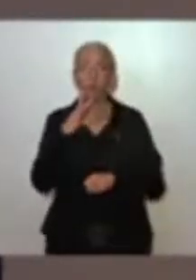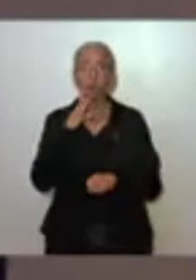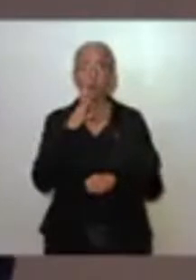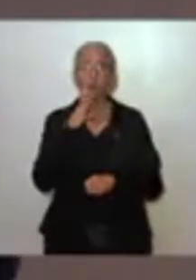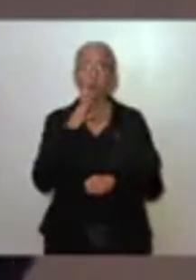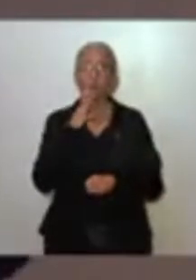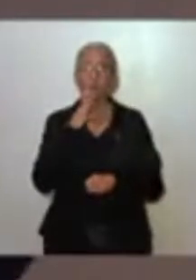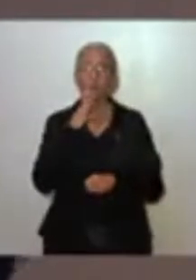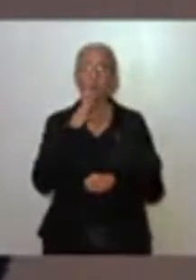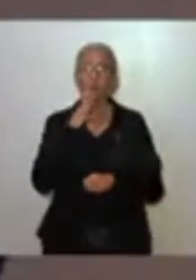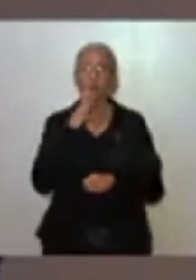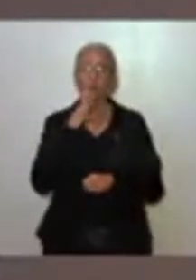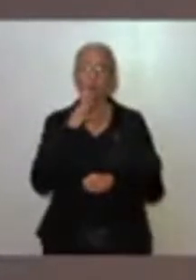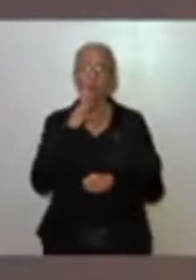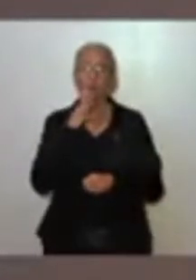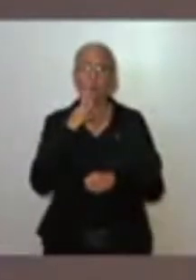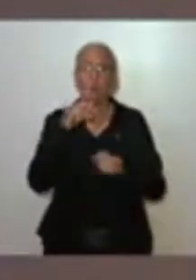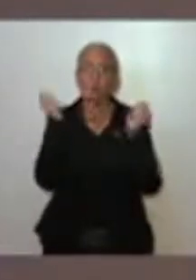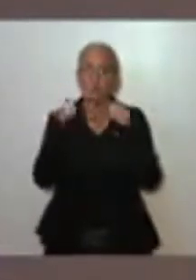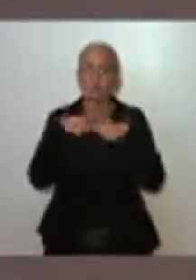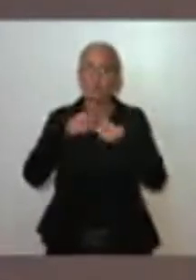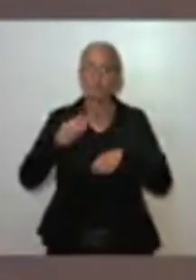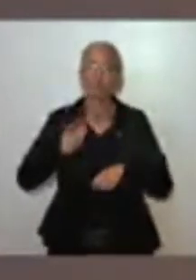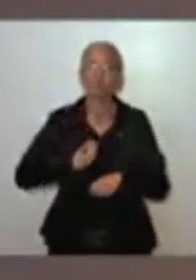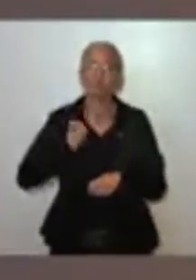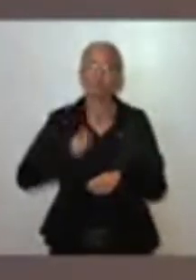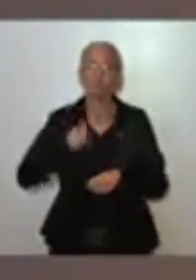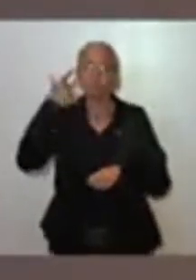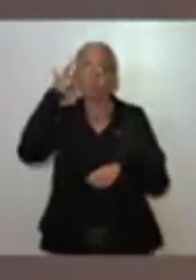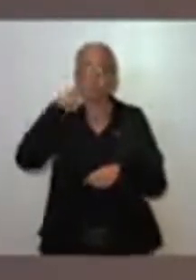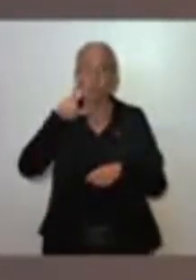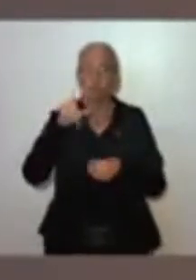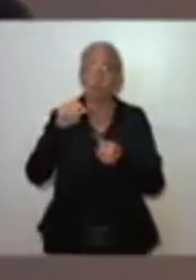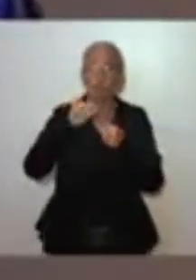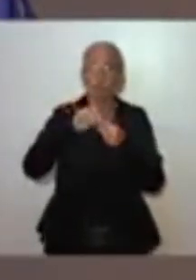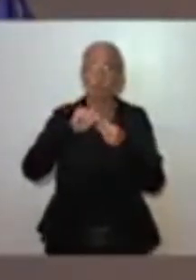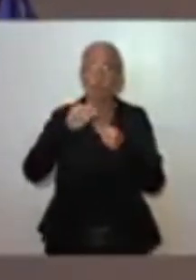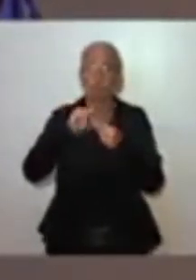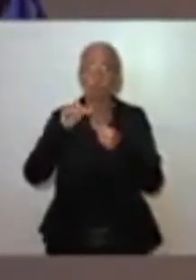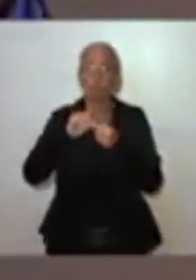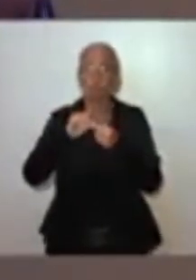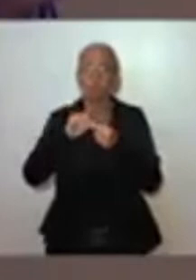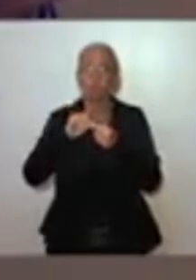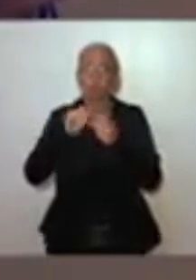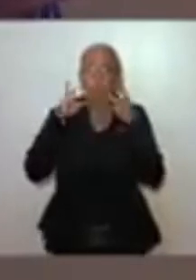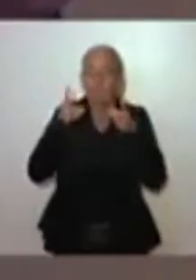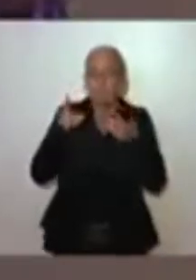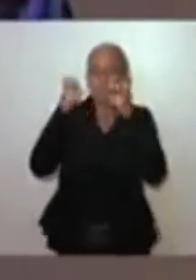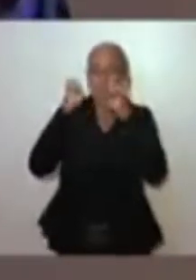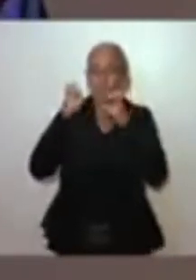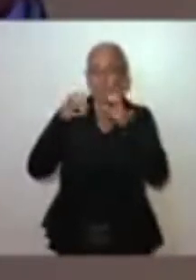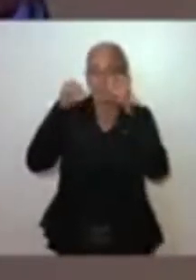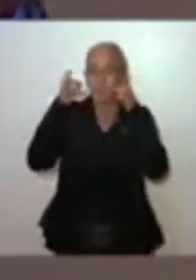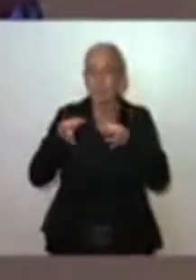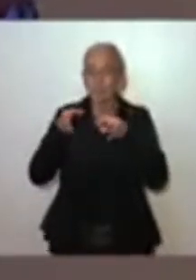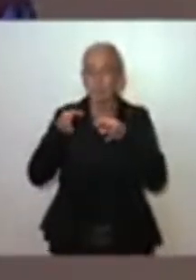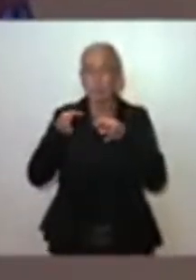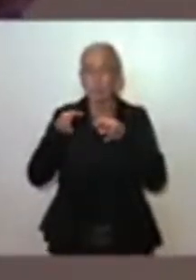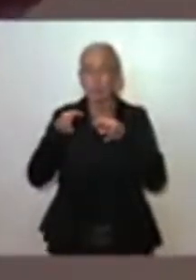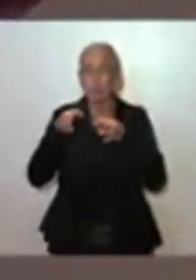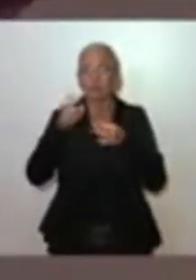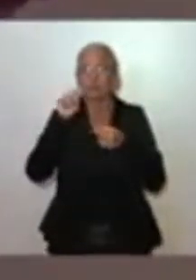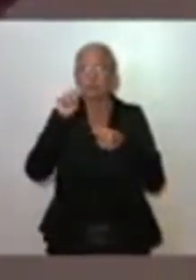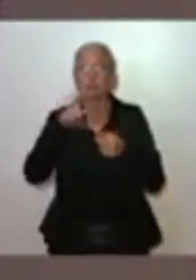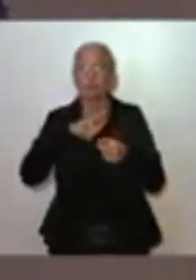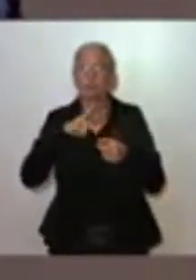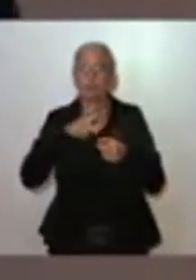existe indispensável na vida a gente só consegue fazer os de e os certos se a gente souber